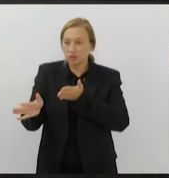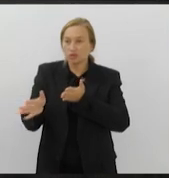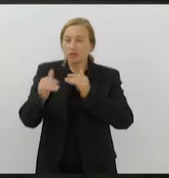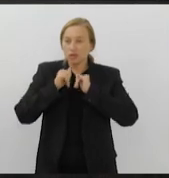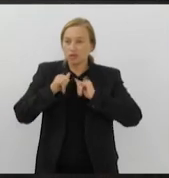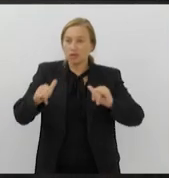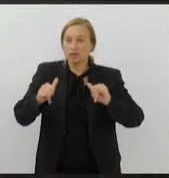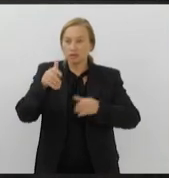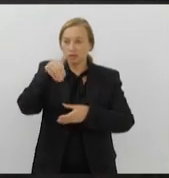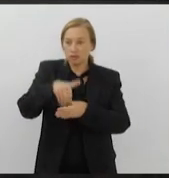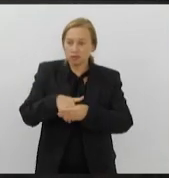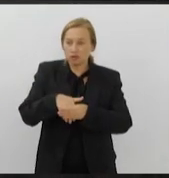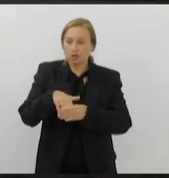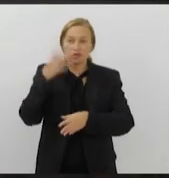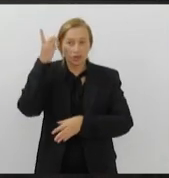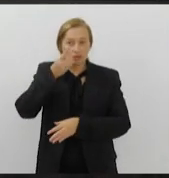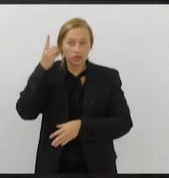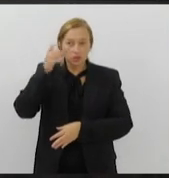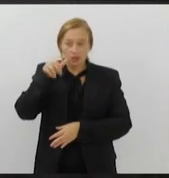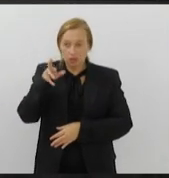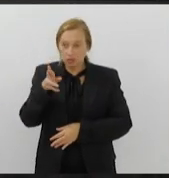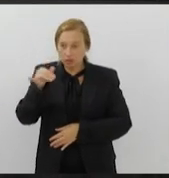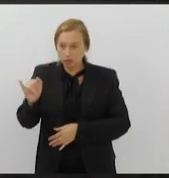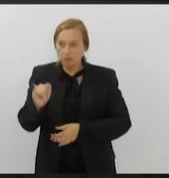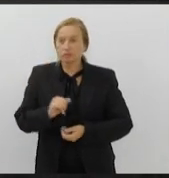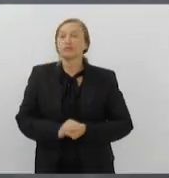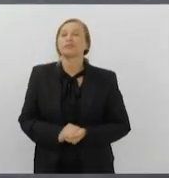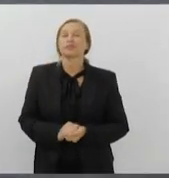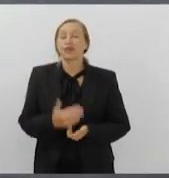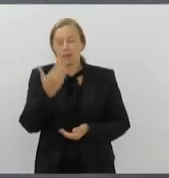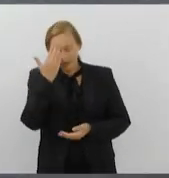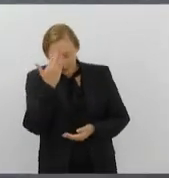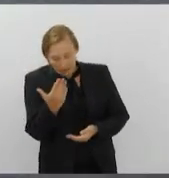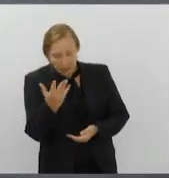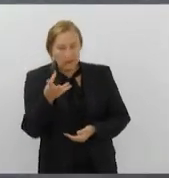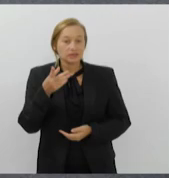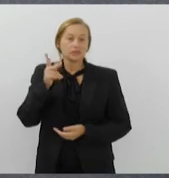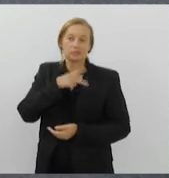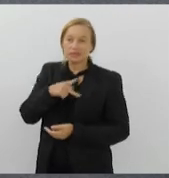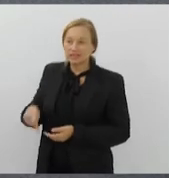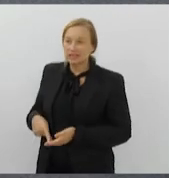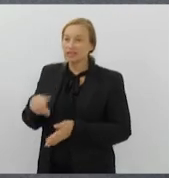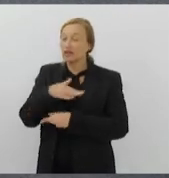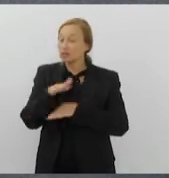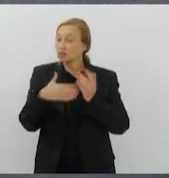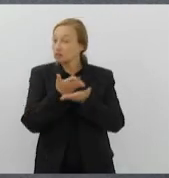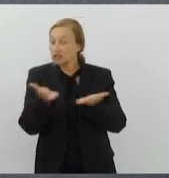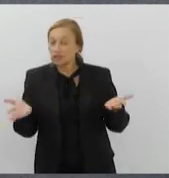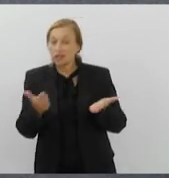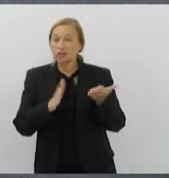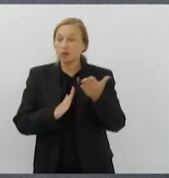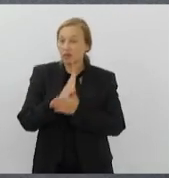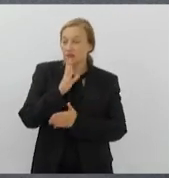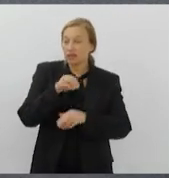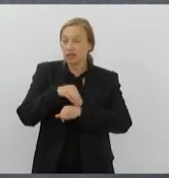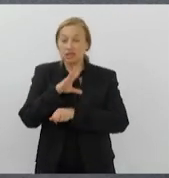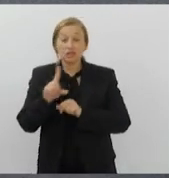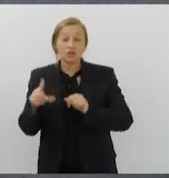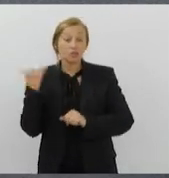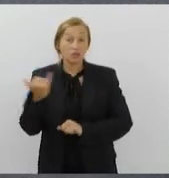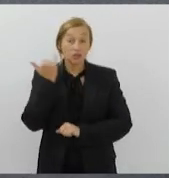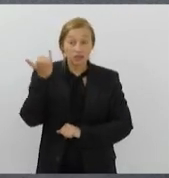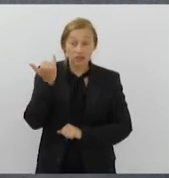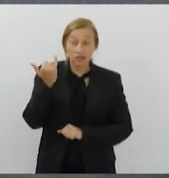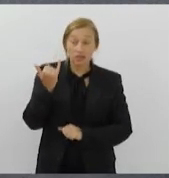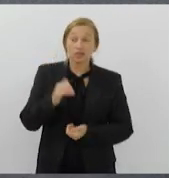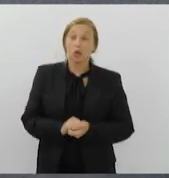declaração de voto. Deputado Yuri, o autor. Muito obrigado, presidenta, a todos os pares que aprovaram essa indicação tão importante.